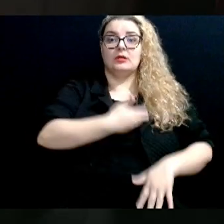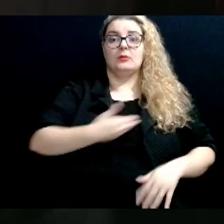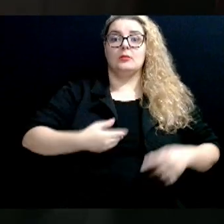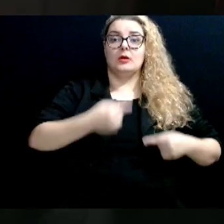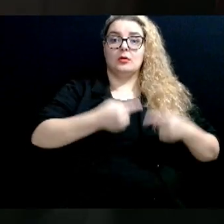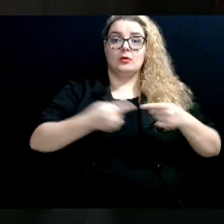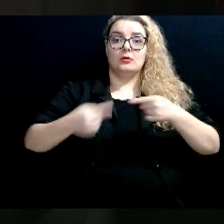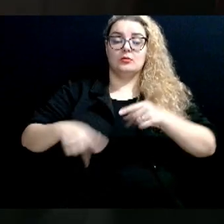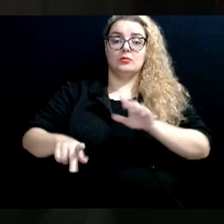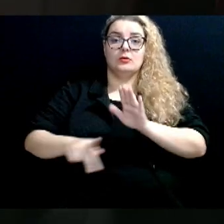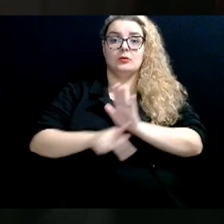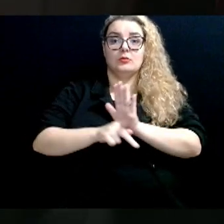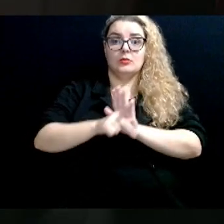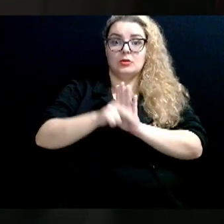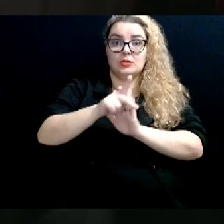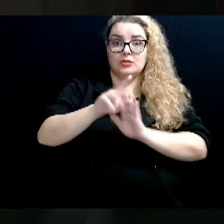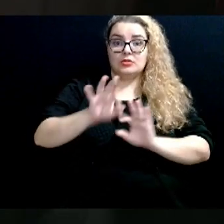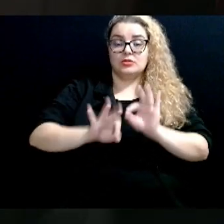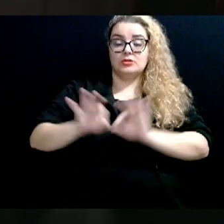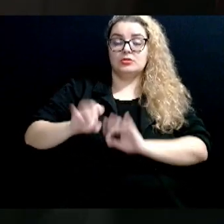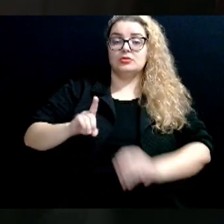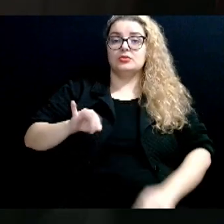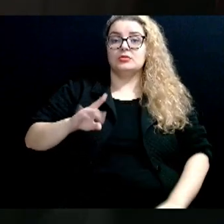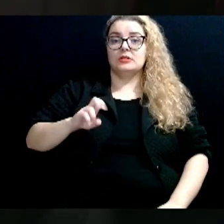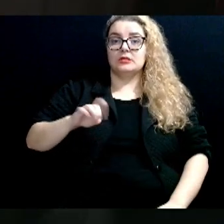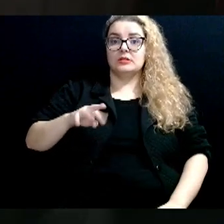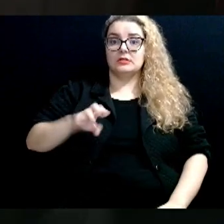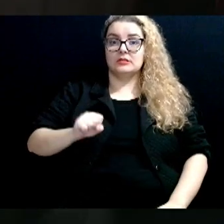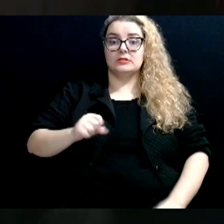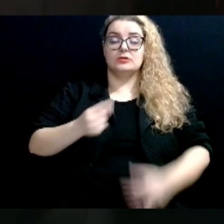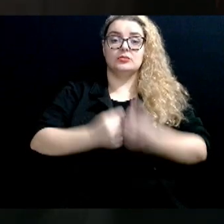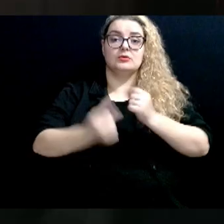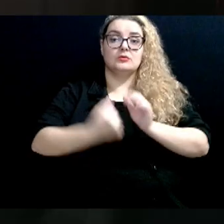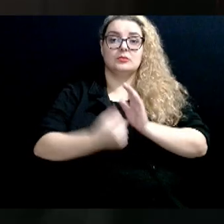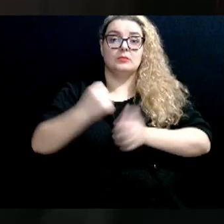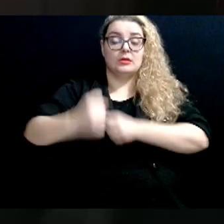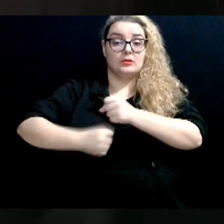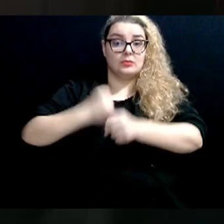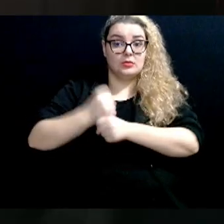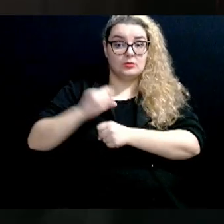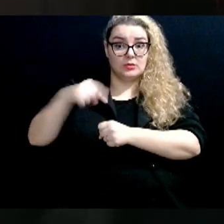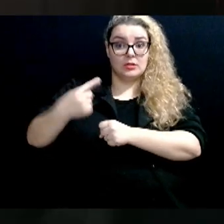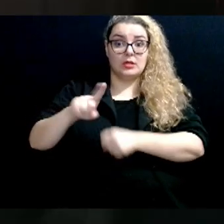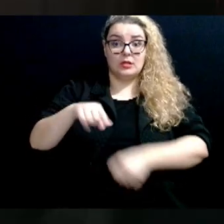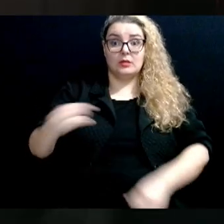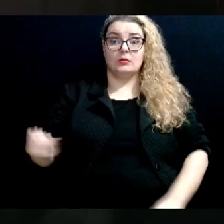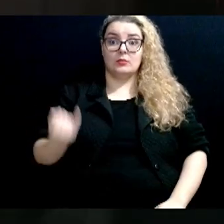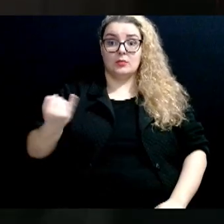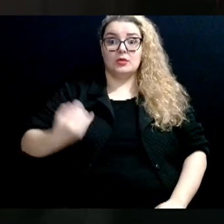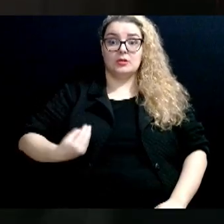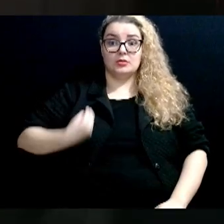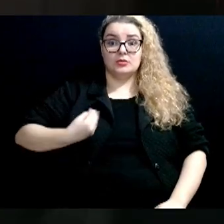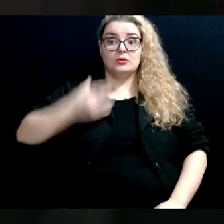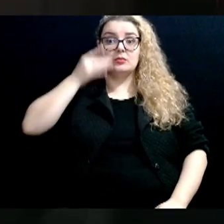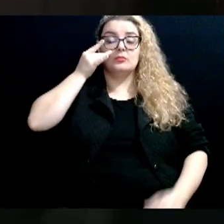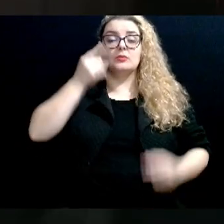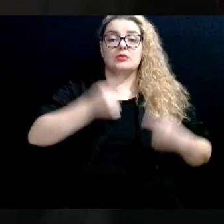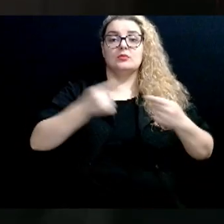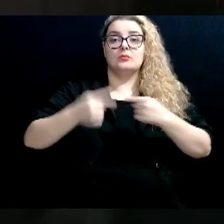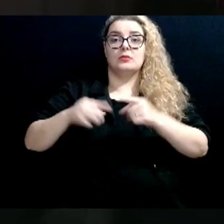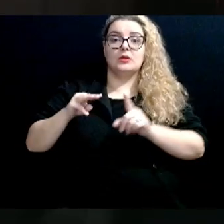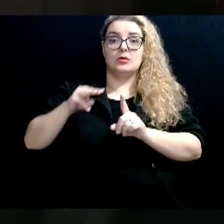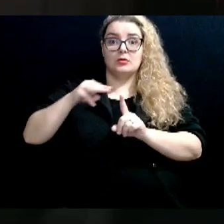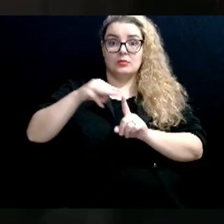diretrizes orçamentárias para o ano que vem. Então, é importante a sua presença para discutir as metas e as prioridades